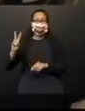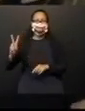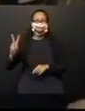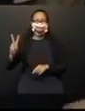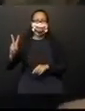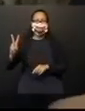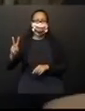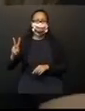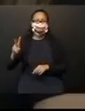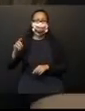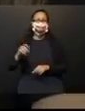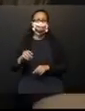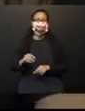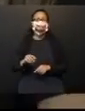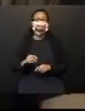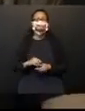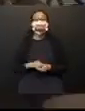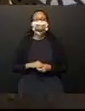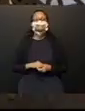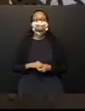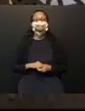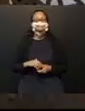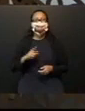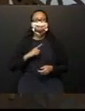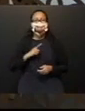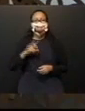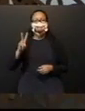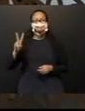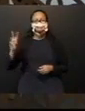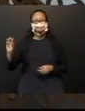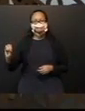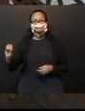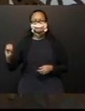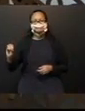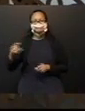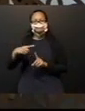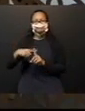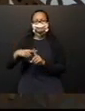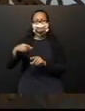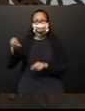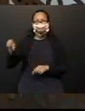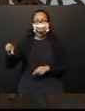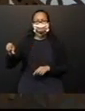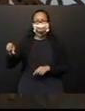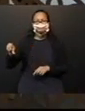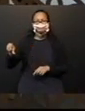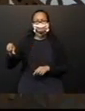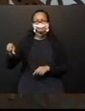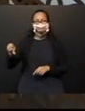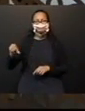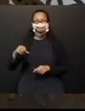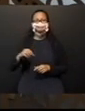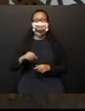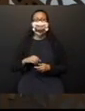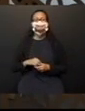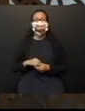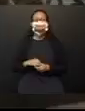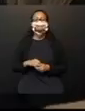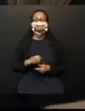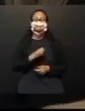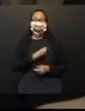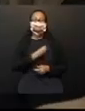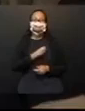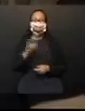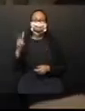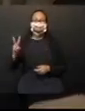é o 192. Eu tenho 20 mais o 9, que é o 29. Ó,